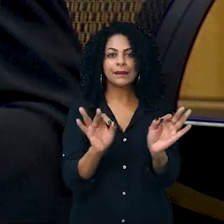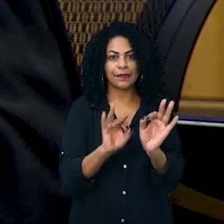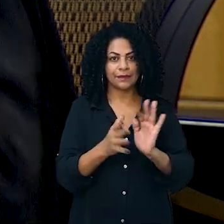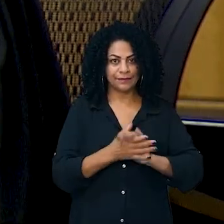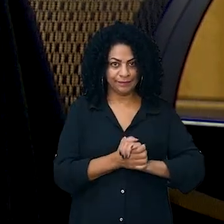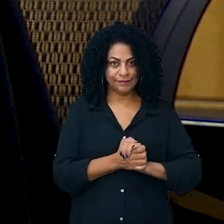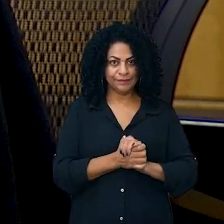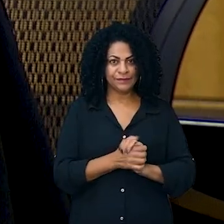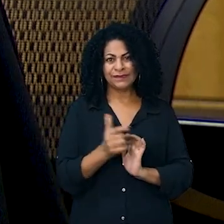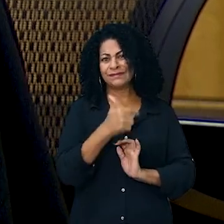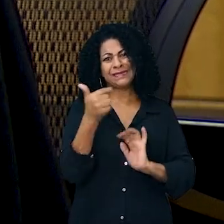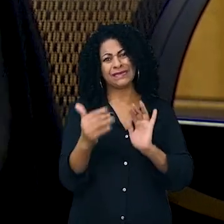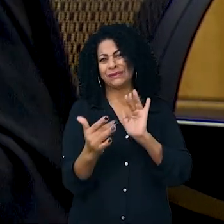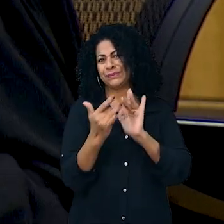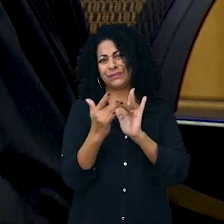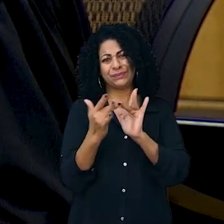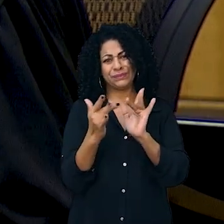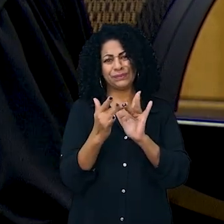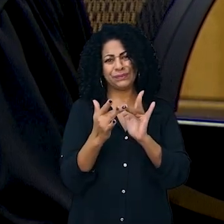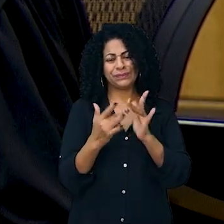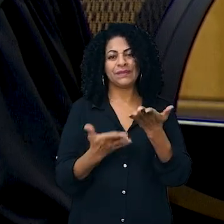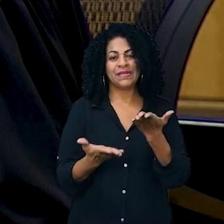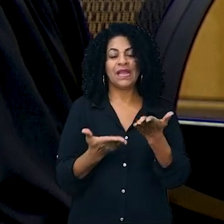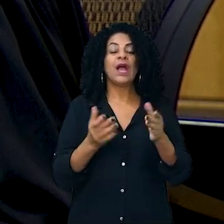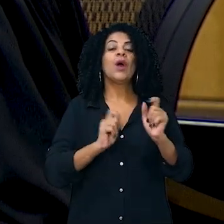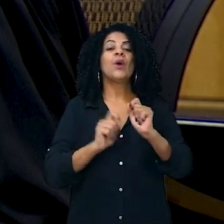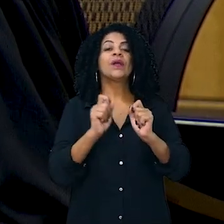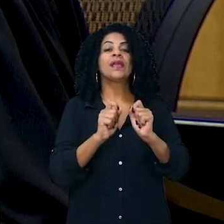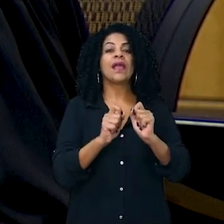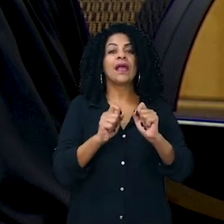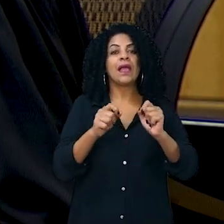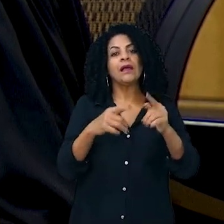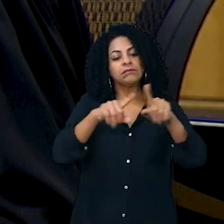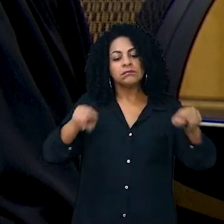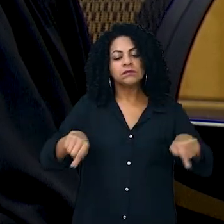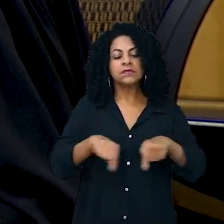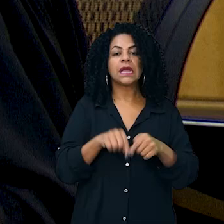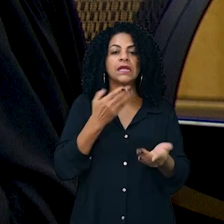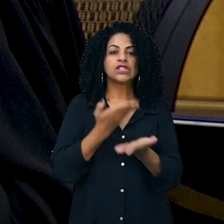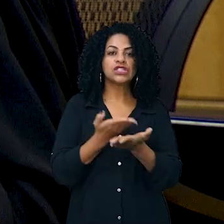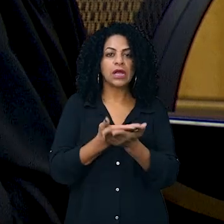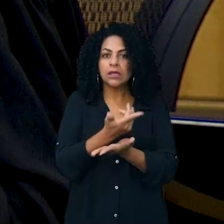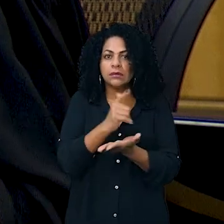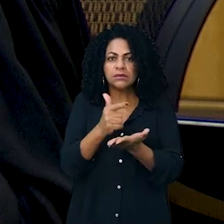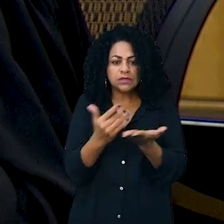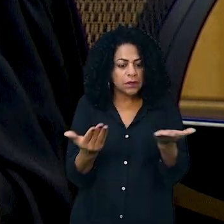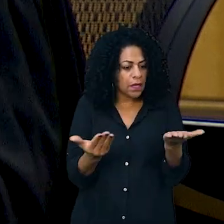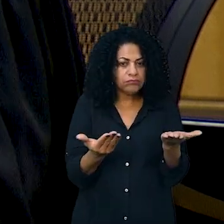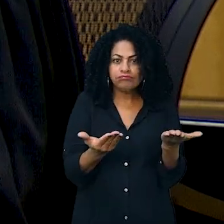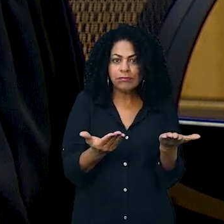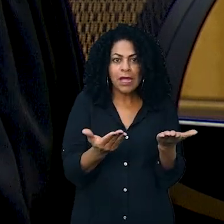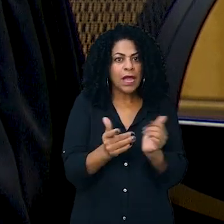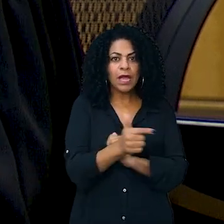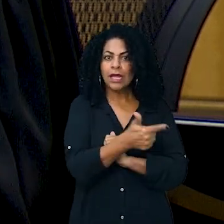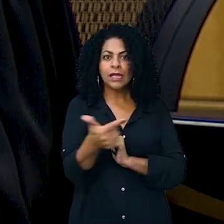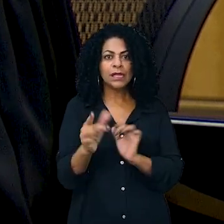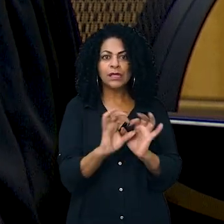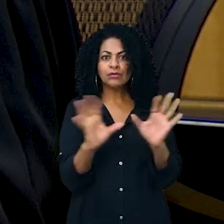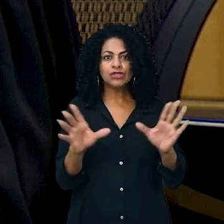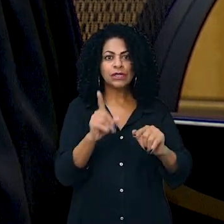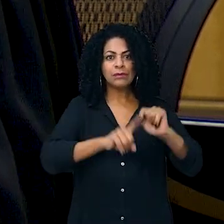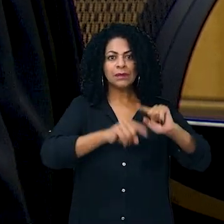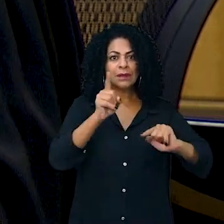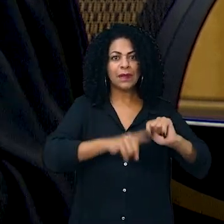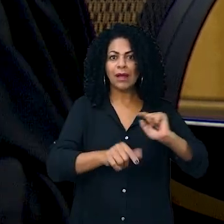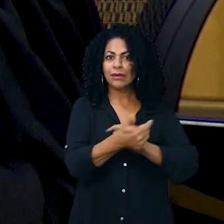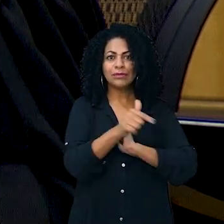nada a ver, né, com a minha atividade em sala de aula. Eu não disponibilizava esse material